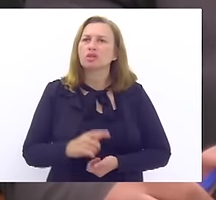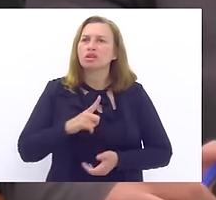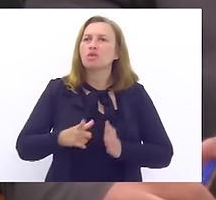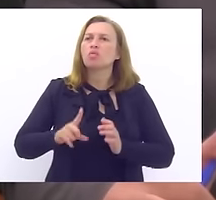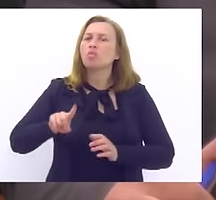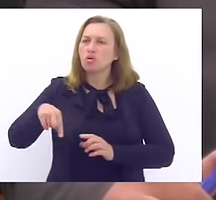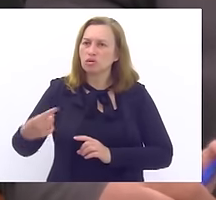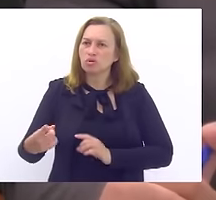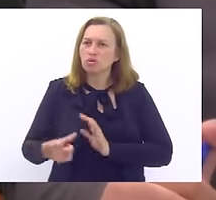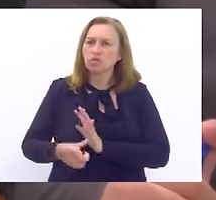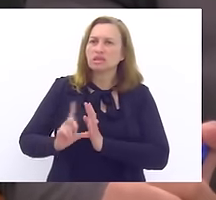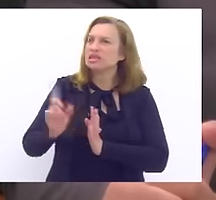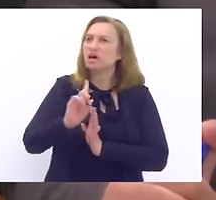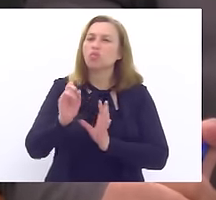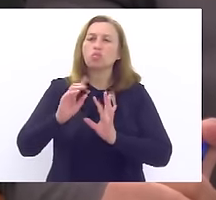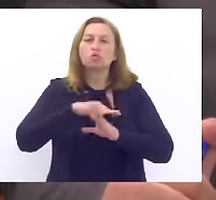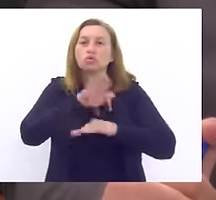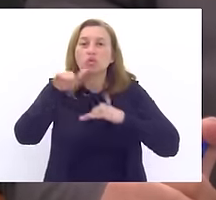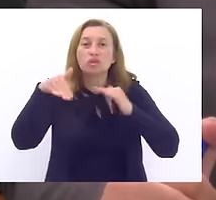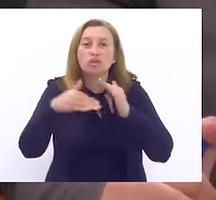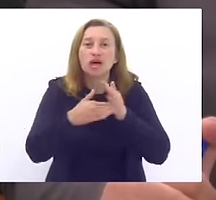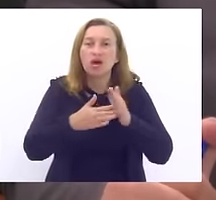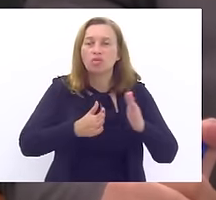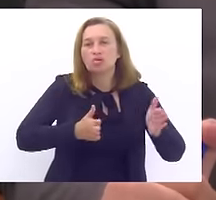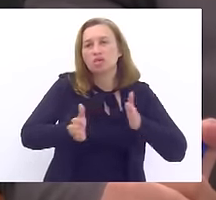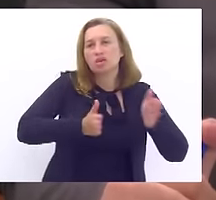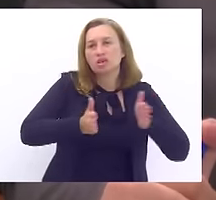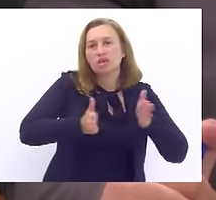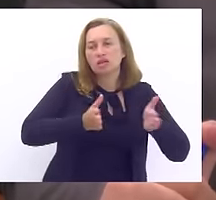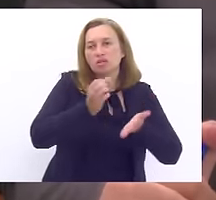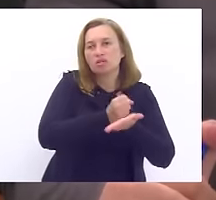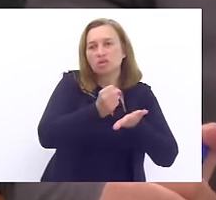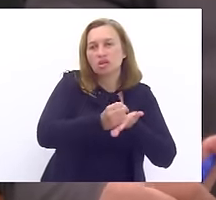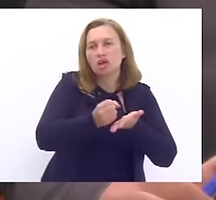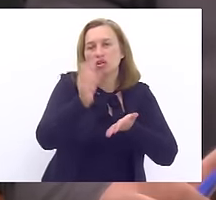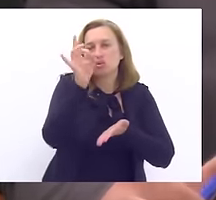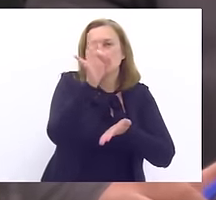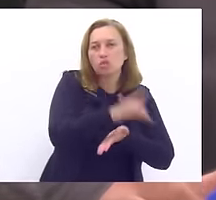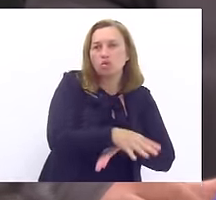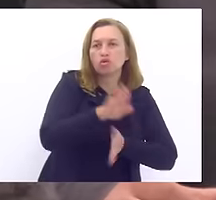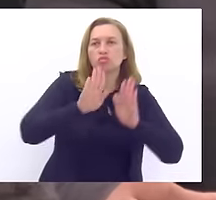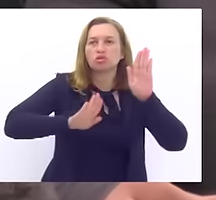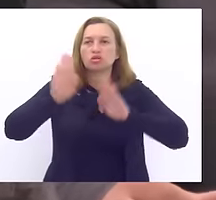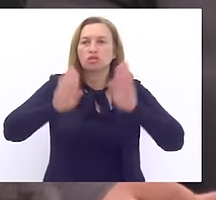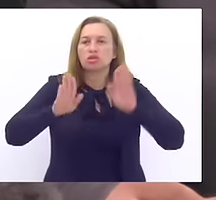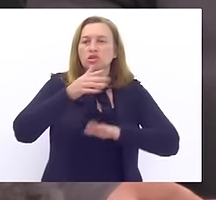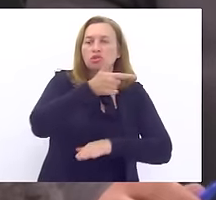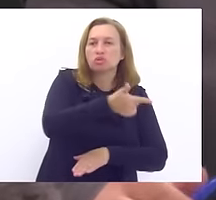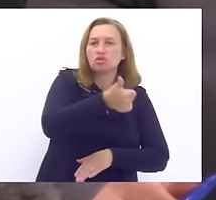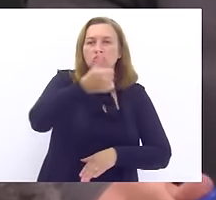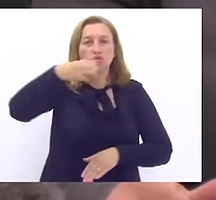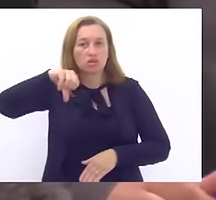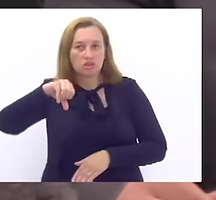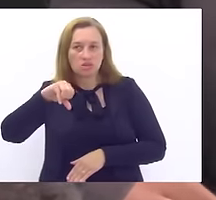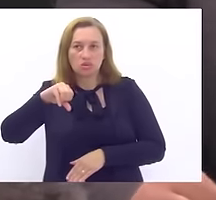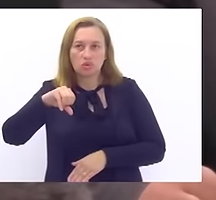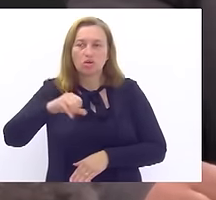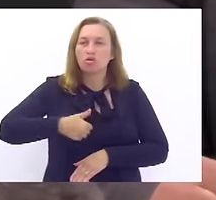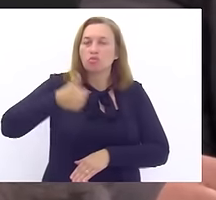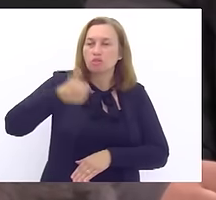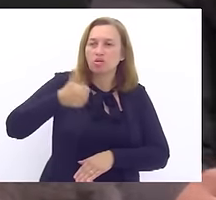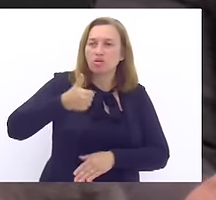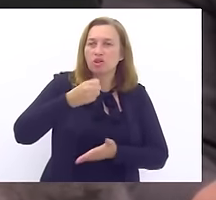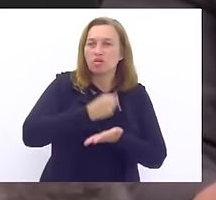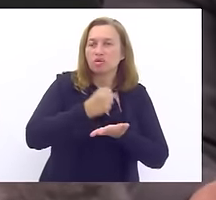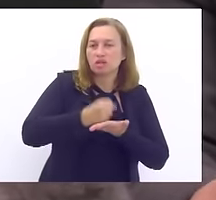não o total do prazo do contrato a última processo licitatório foi em 2019 o primeiro contrato